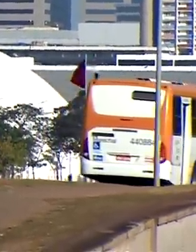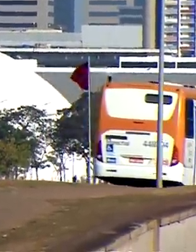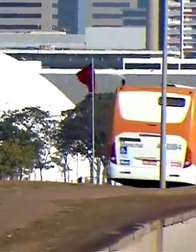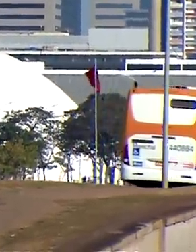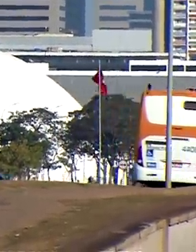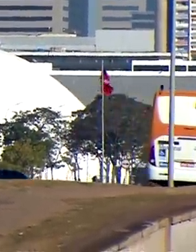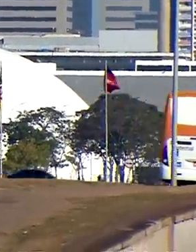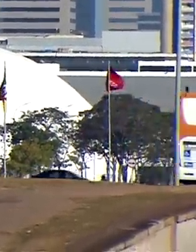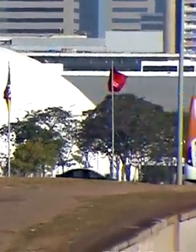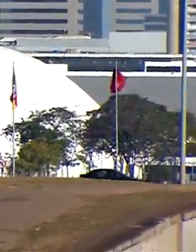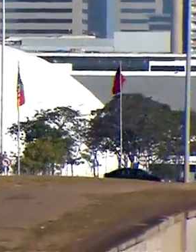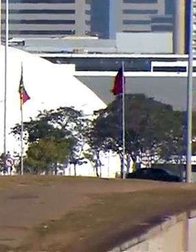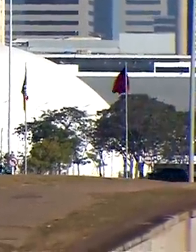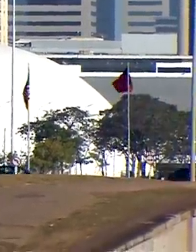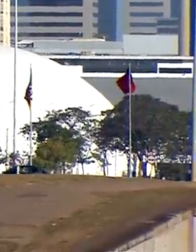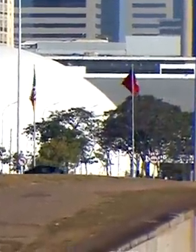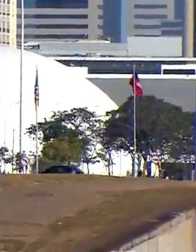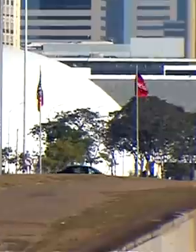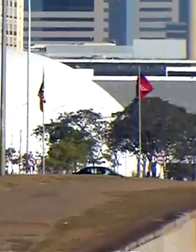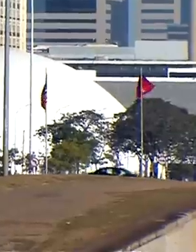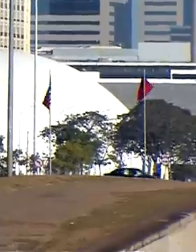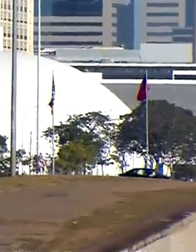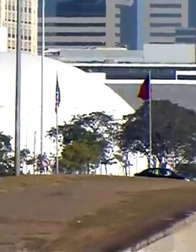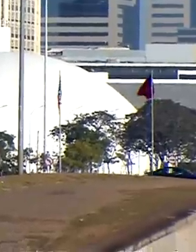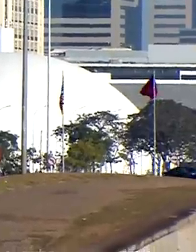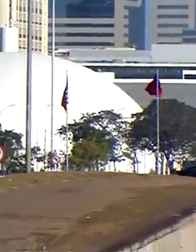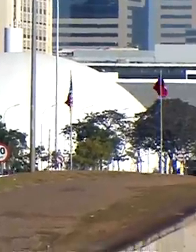Tchau, tchau.